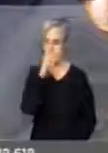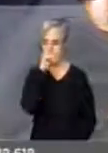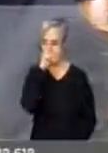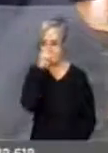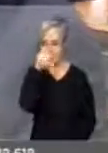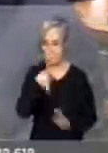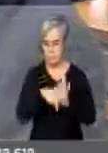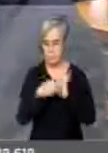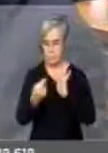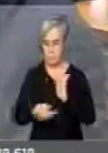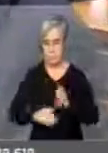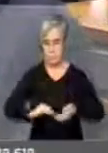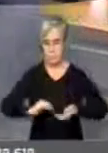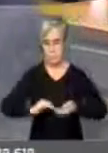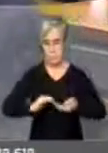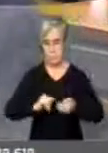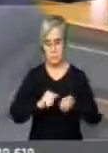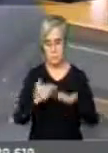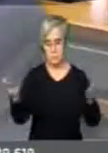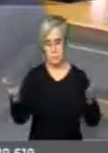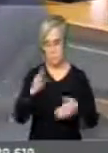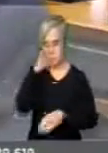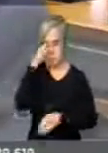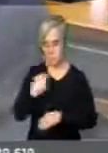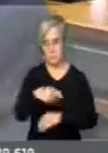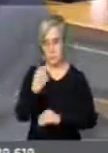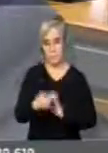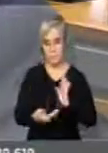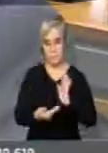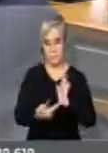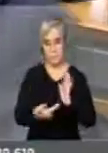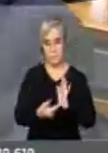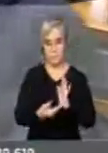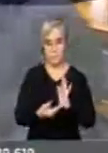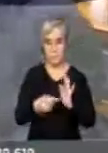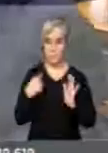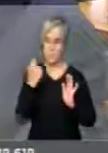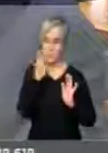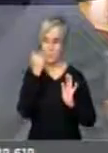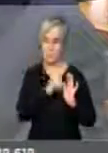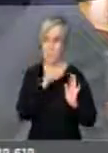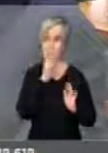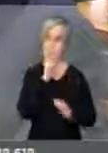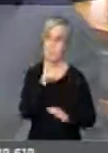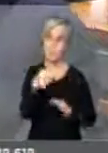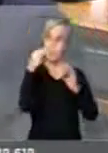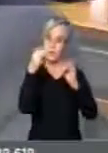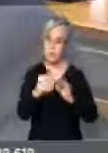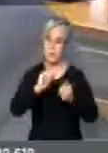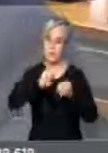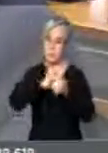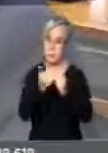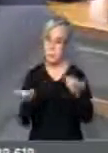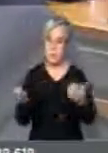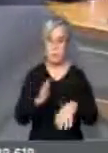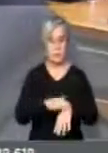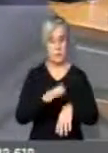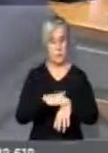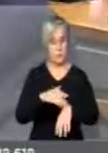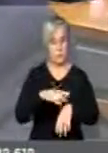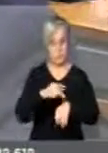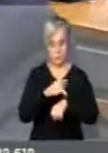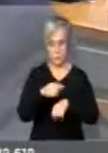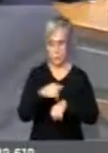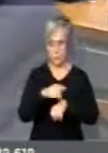Parlamento, nesse momento sobre a Câmara dos Deputados, para que demos aí a resposta adequada a esse momento que nós estamos vivendo.